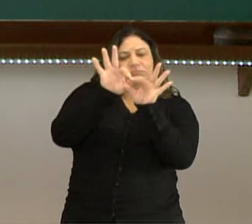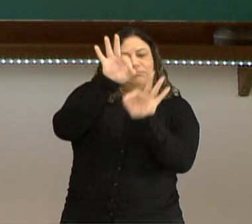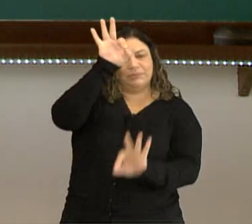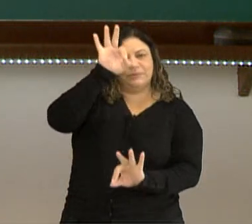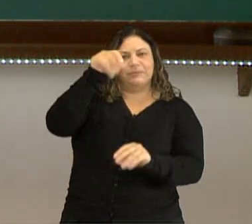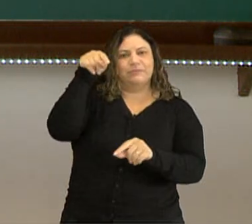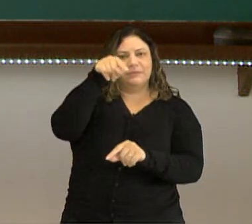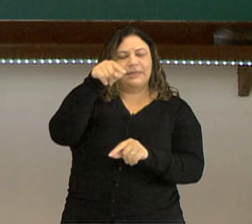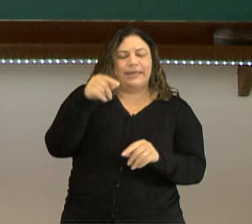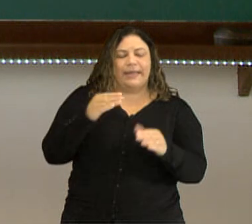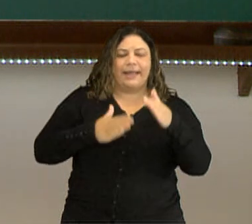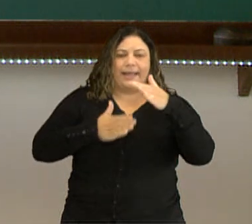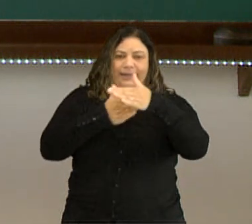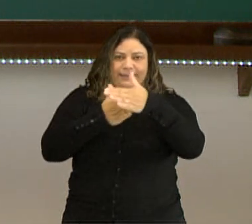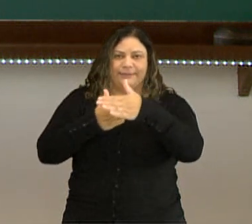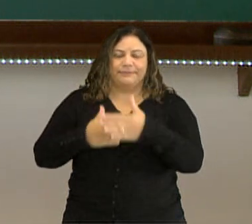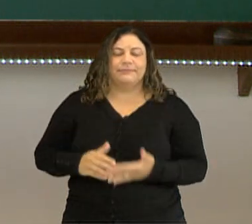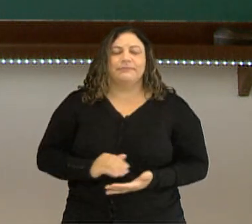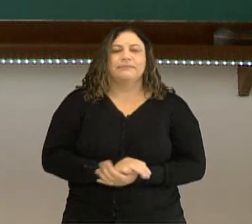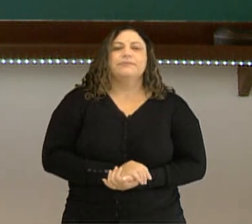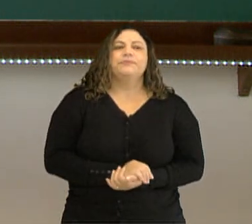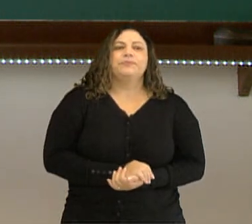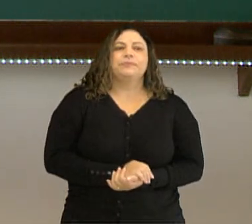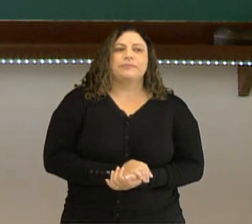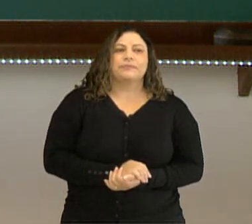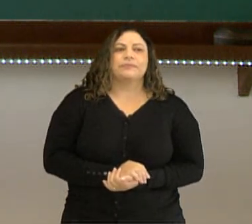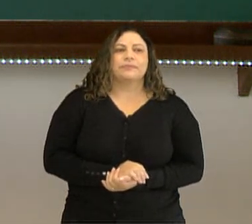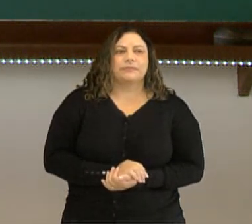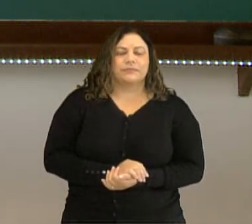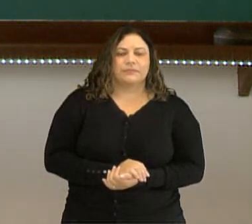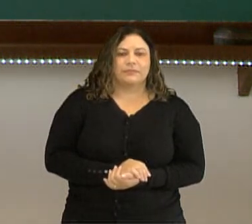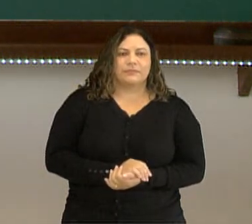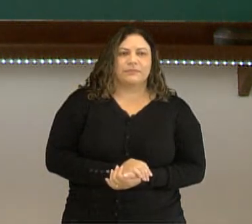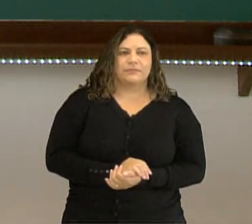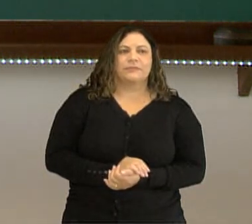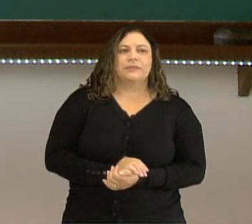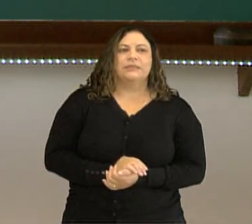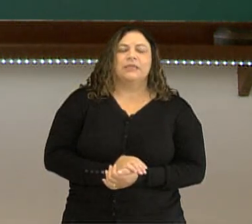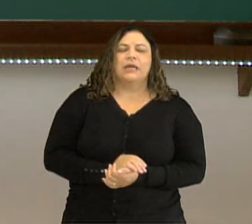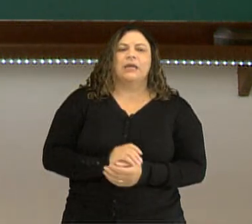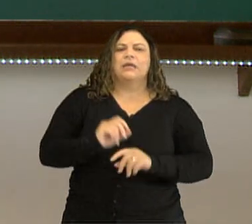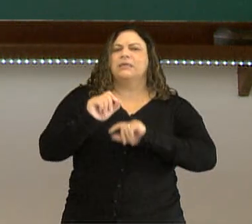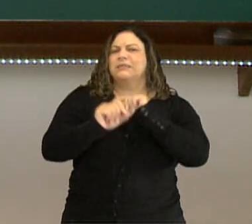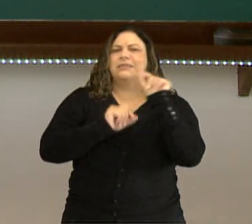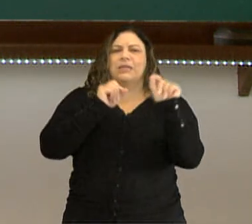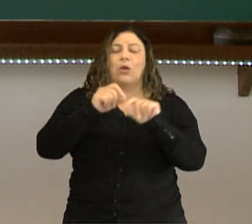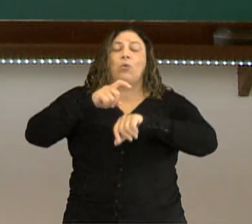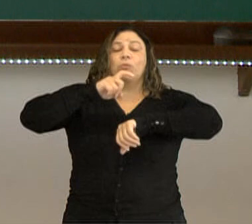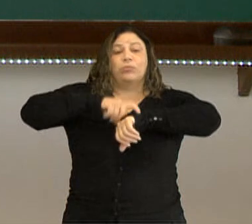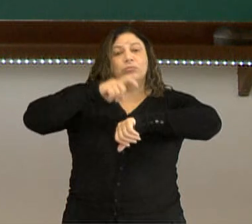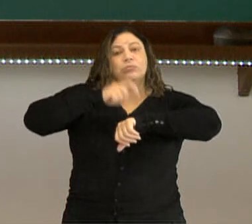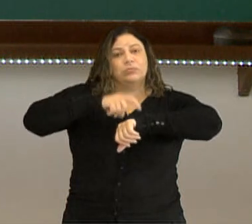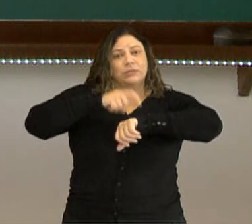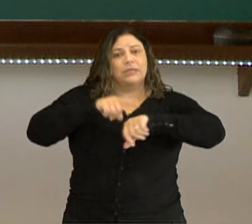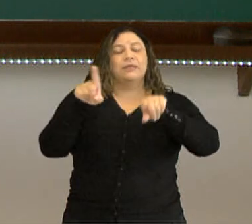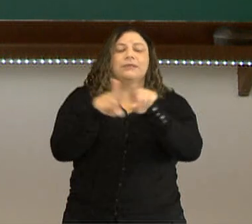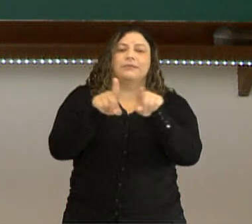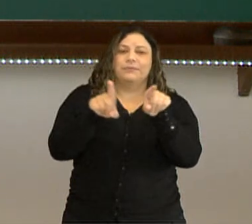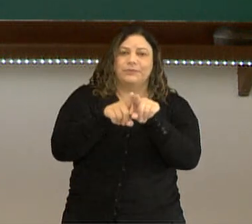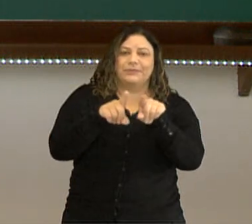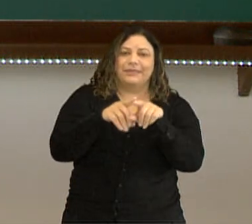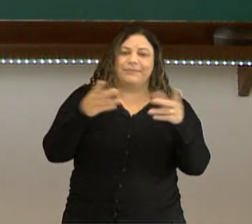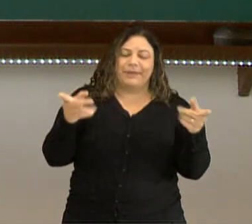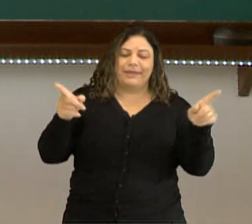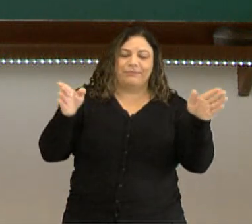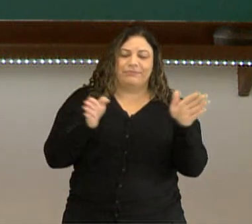algo limitado. Recorte temporal reduzido. Então, qual é o tempo ali, por exemplo, de uma partida de futebol? É o